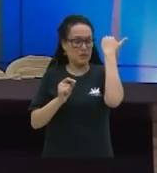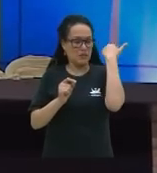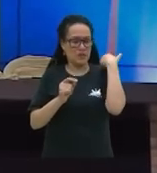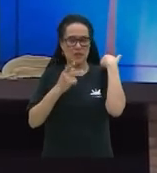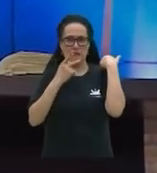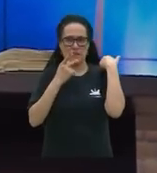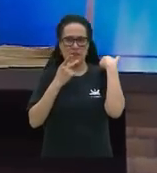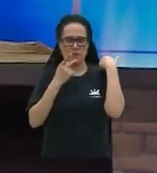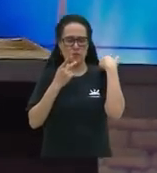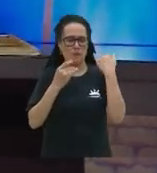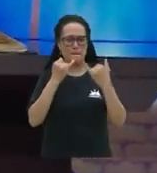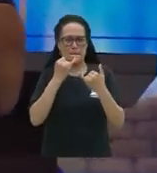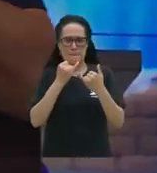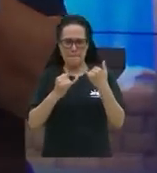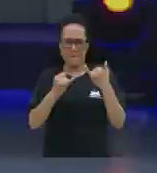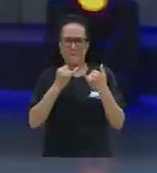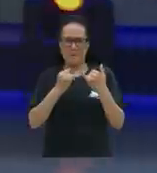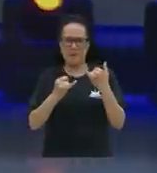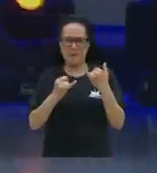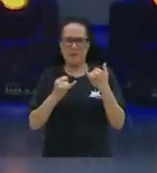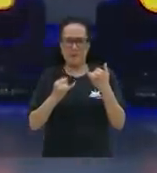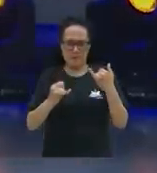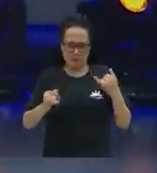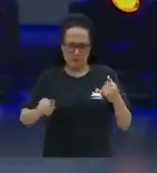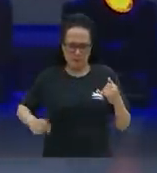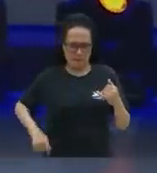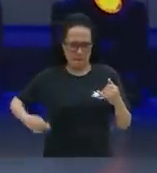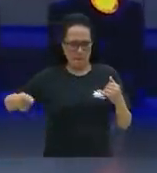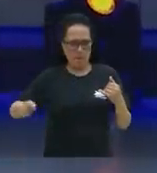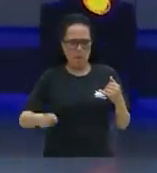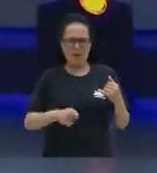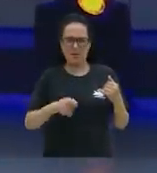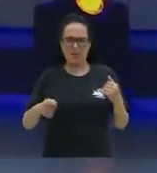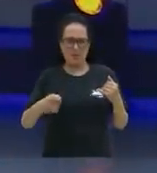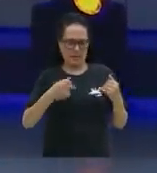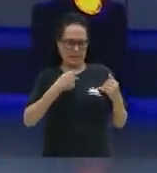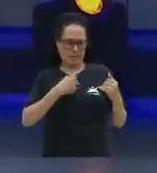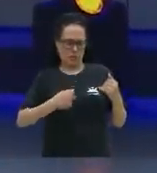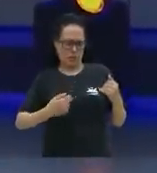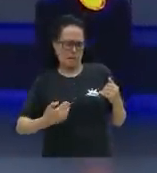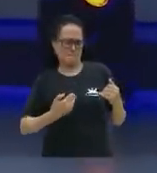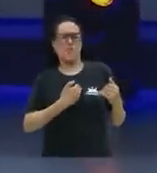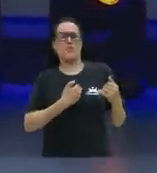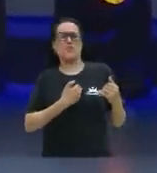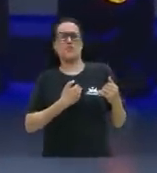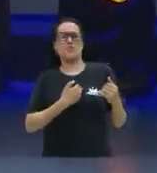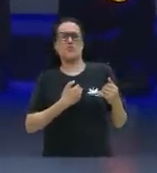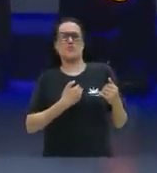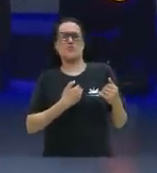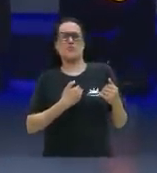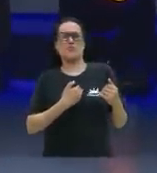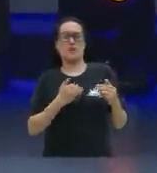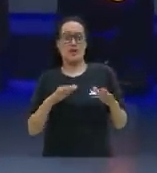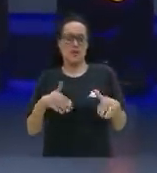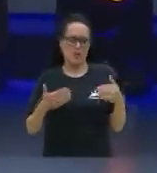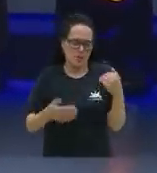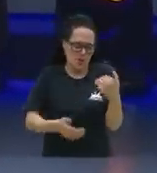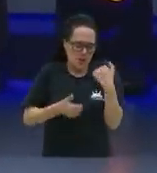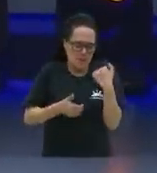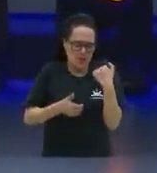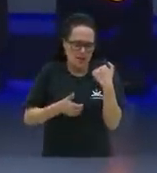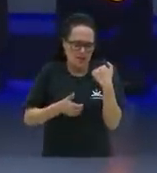de dor traspassará a minha alma. É como se eu tivesse perdido a criança. E quando abracei a